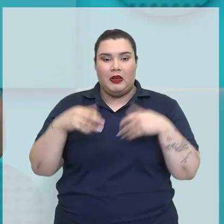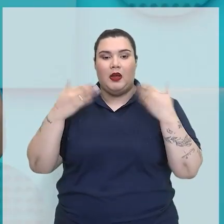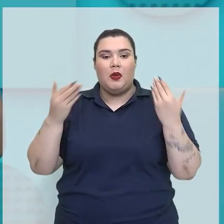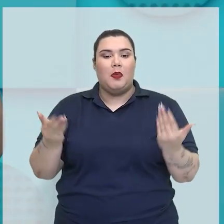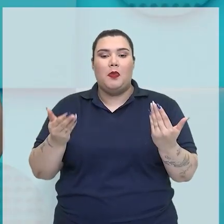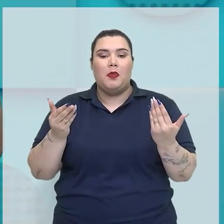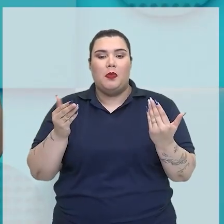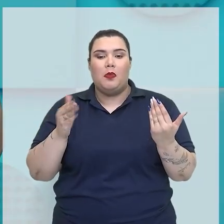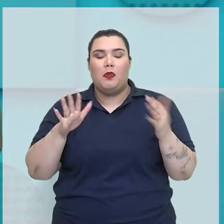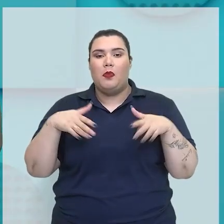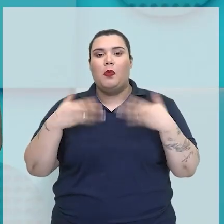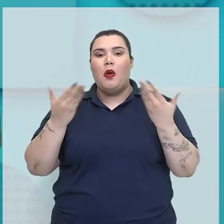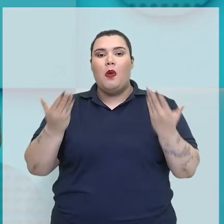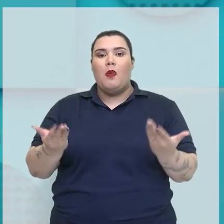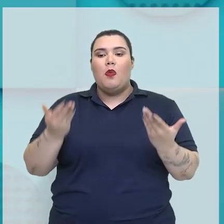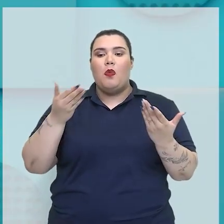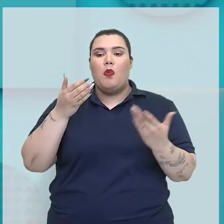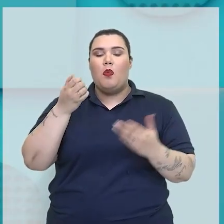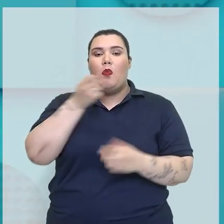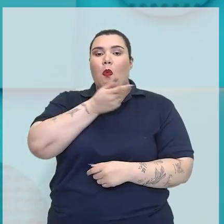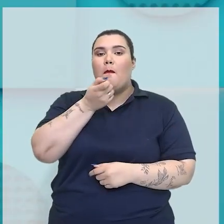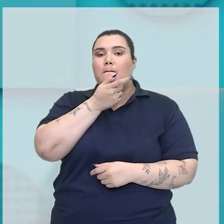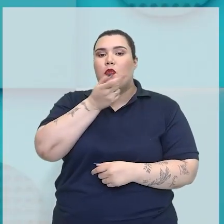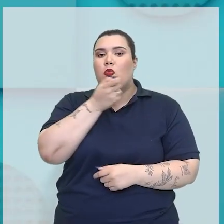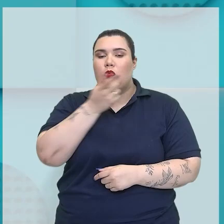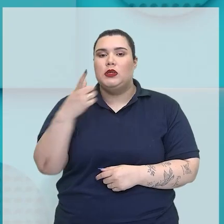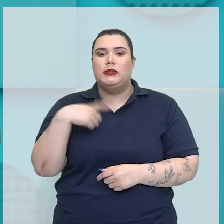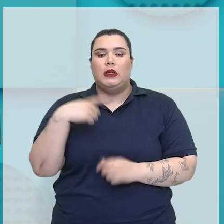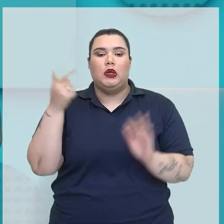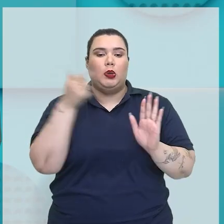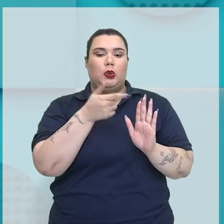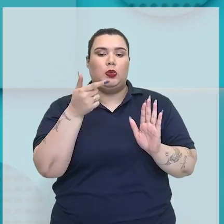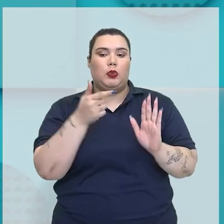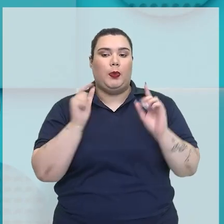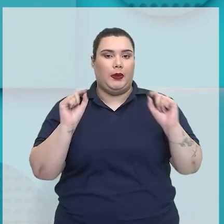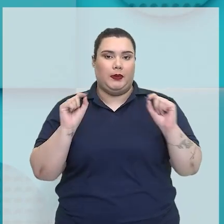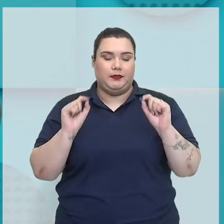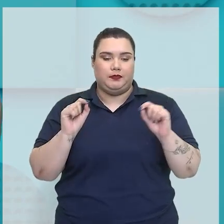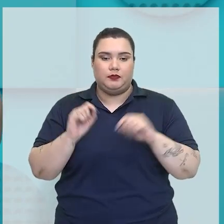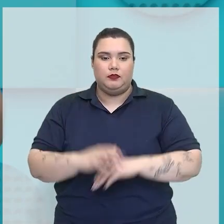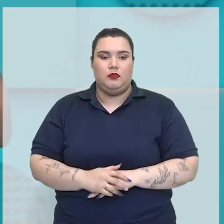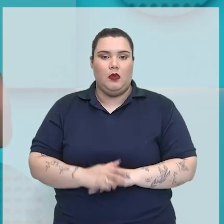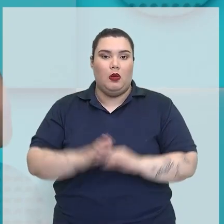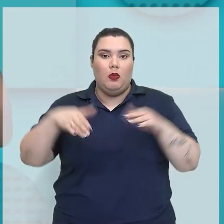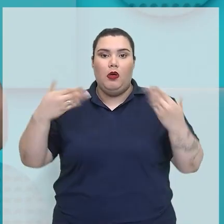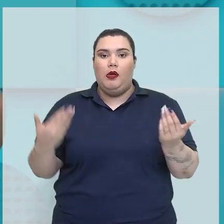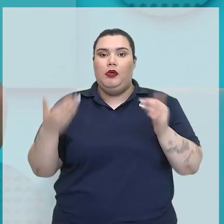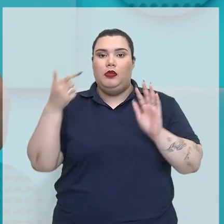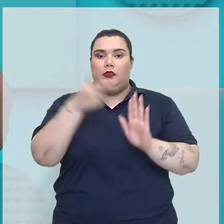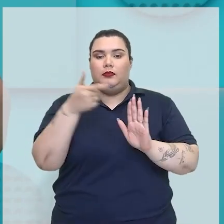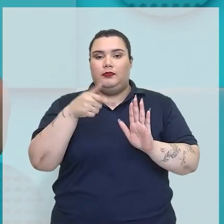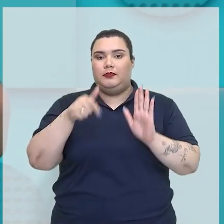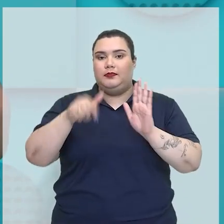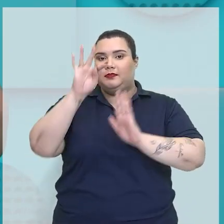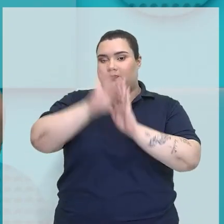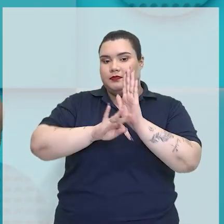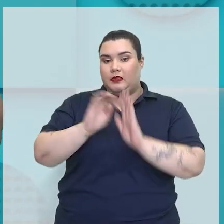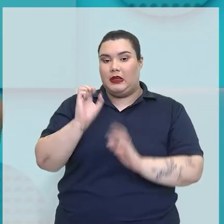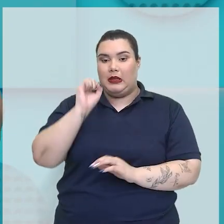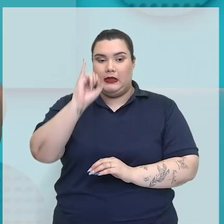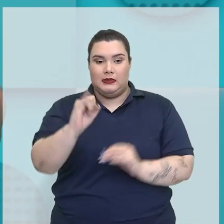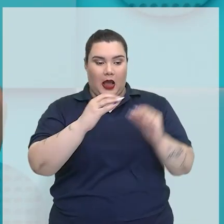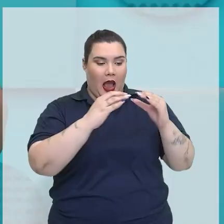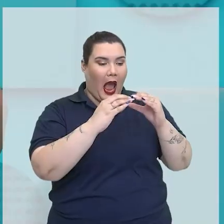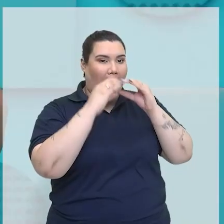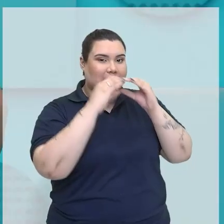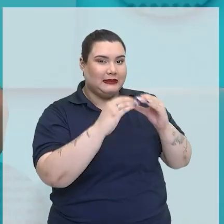é o humor que tem aí? Qual é a ironia, aliás, né? Qual é a ironia que tem aí nesse texto? Ó, se o cheeseburger fosse